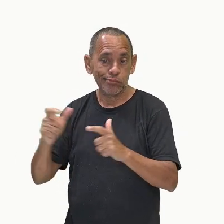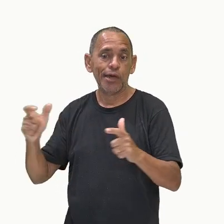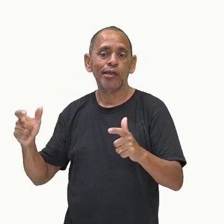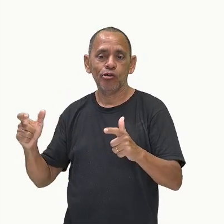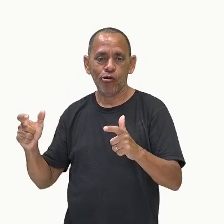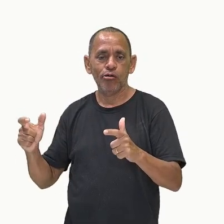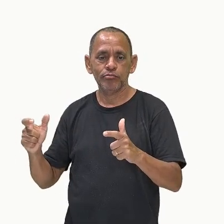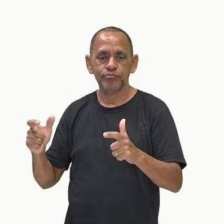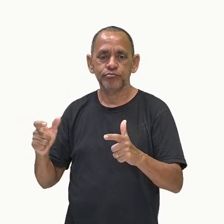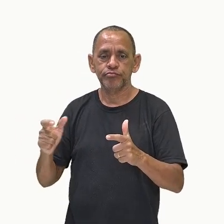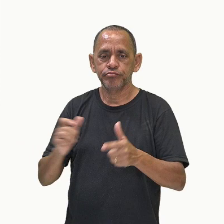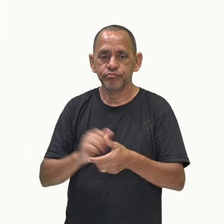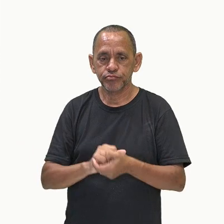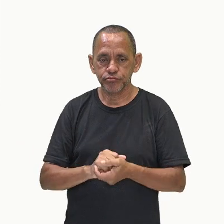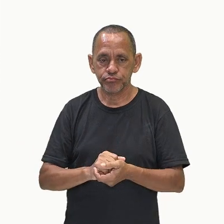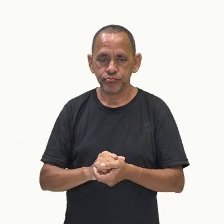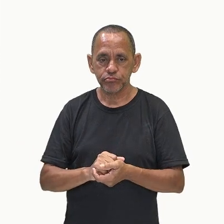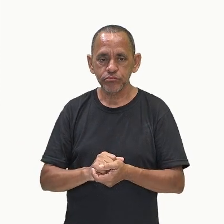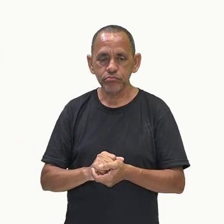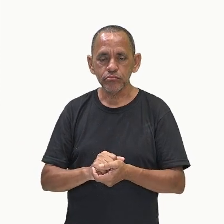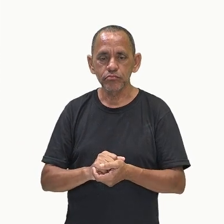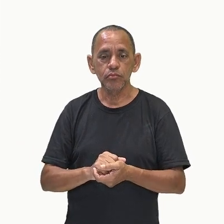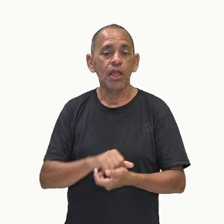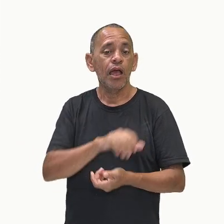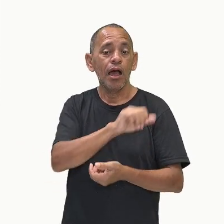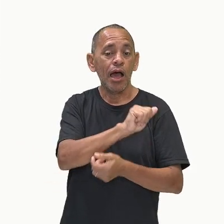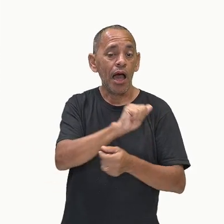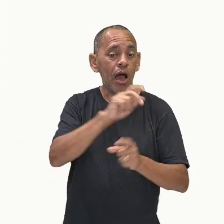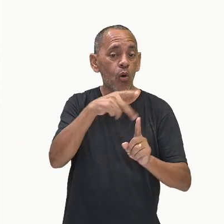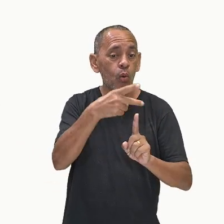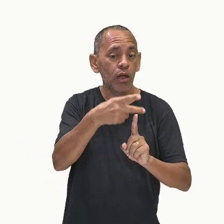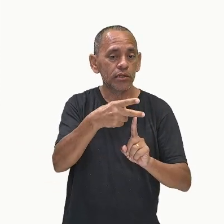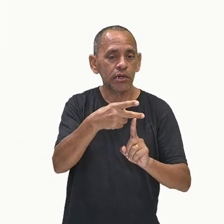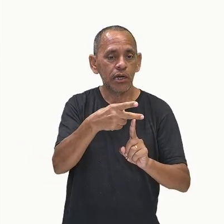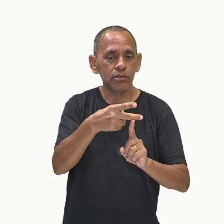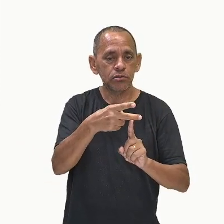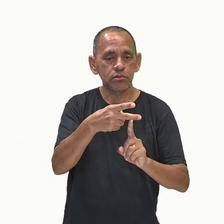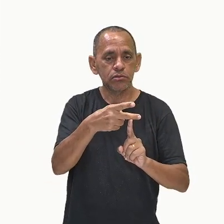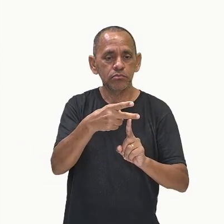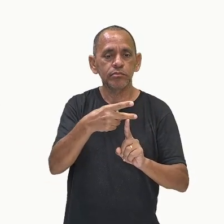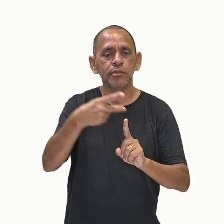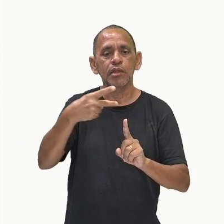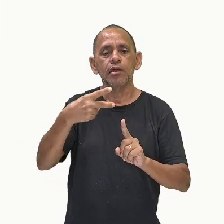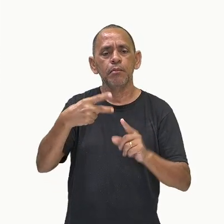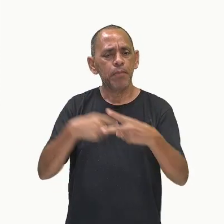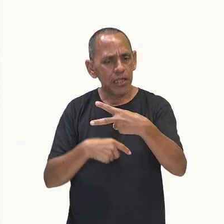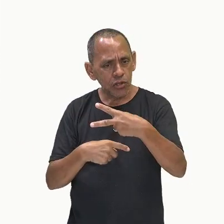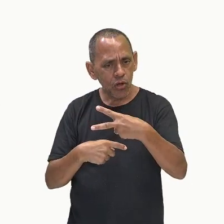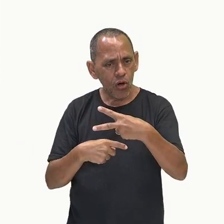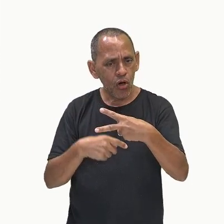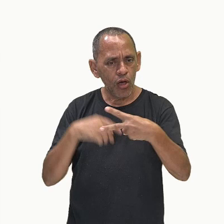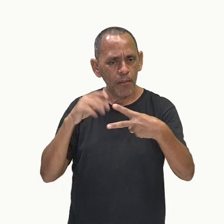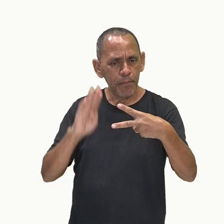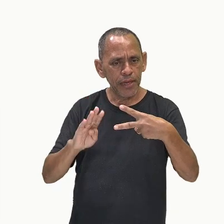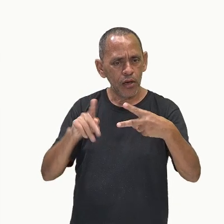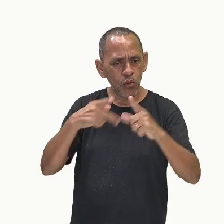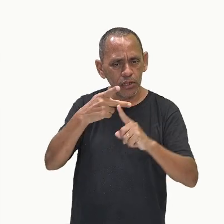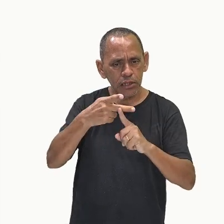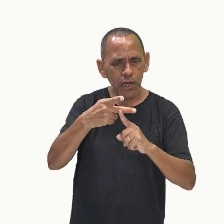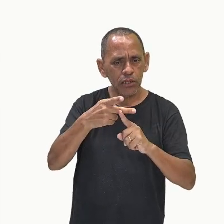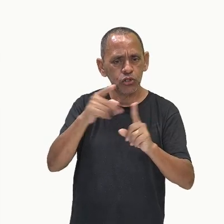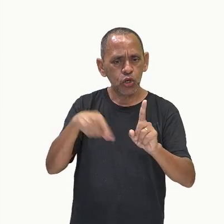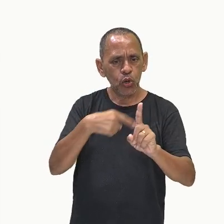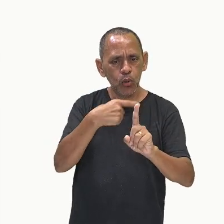for menor que B ao quadrado mais C ao quadrado, ele é chamado de